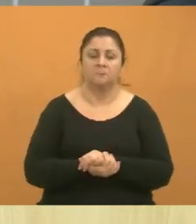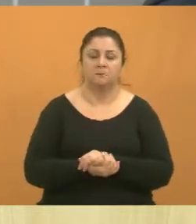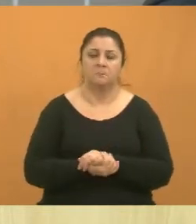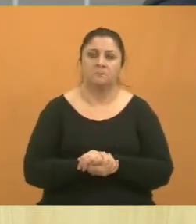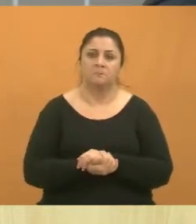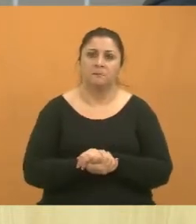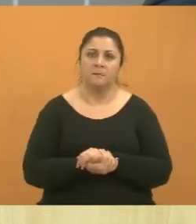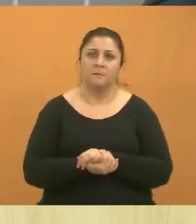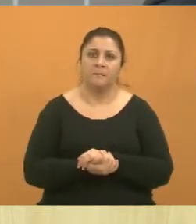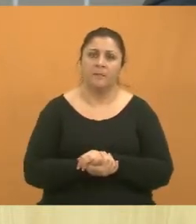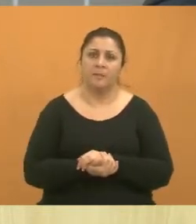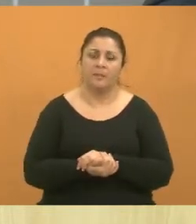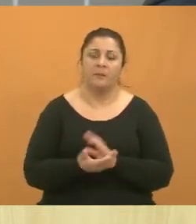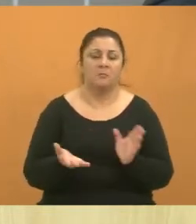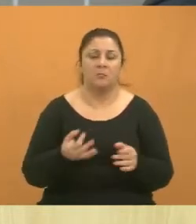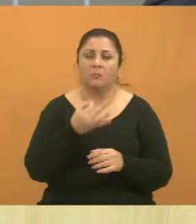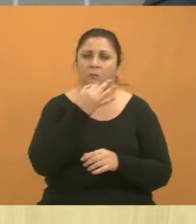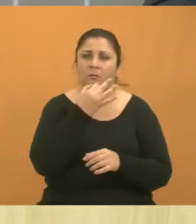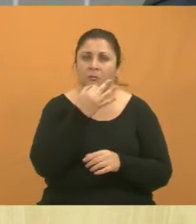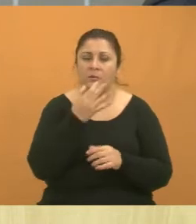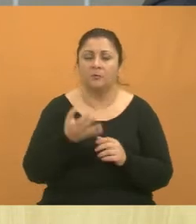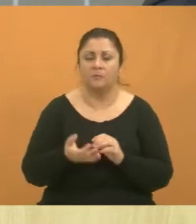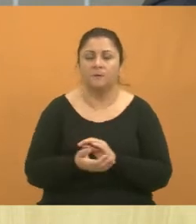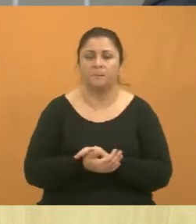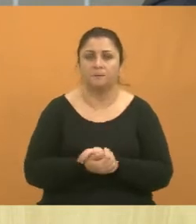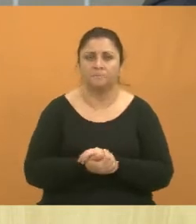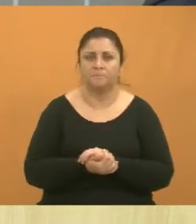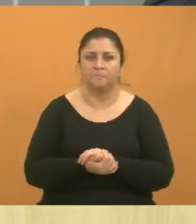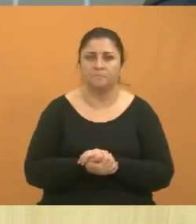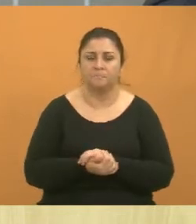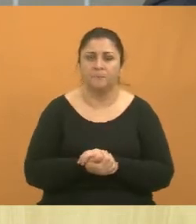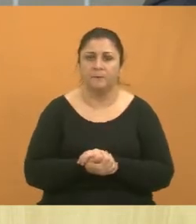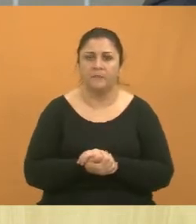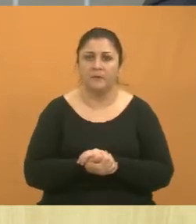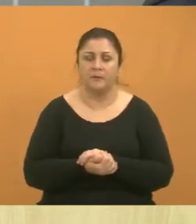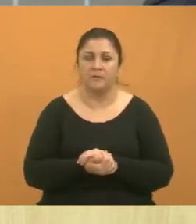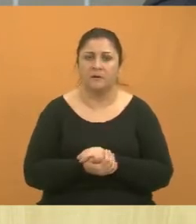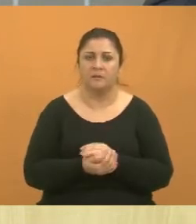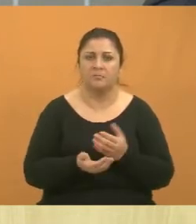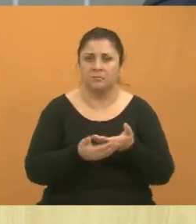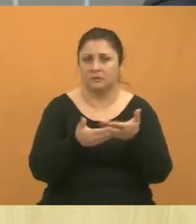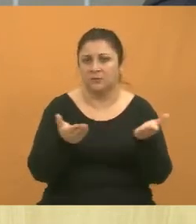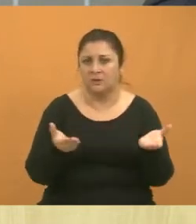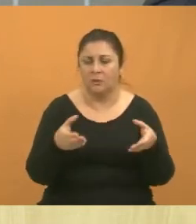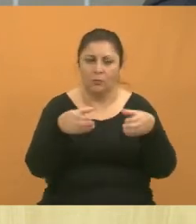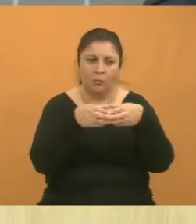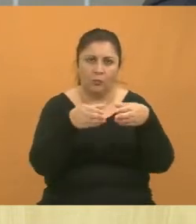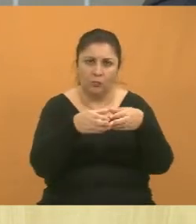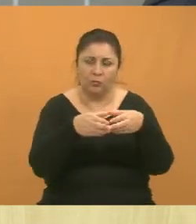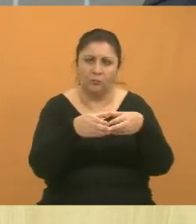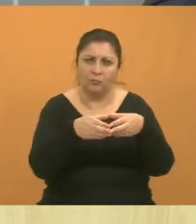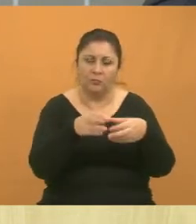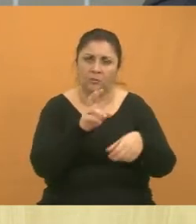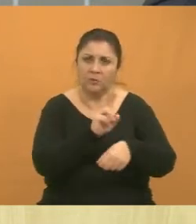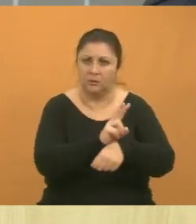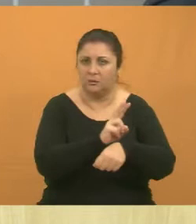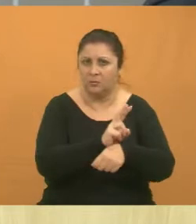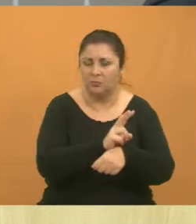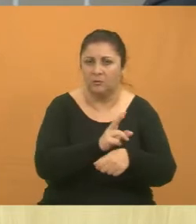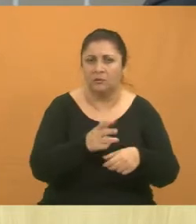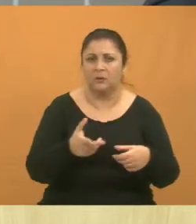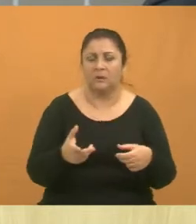Então, a minha sugestão é que vocês, aí, as ONGs que